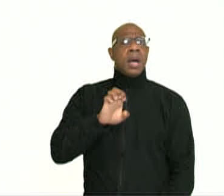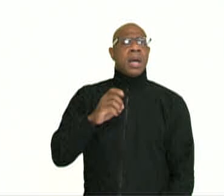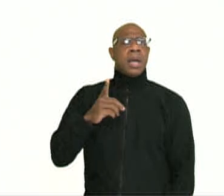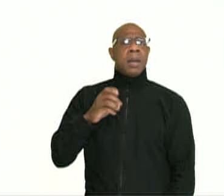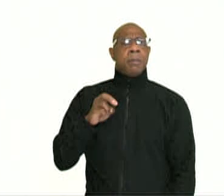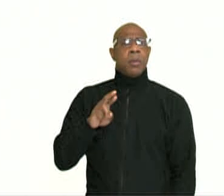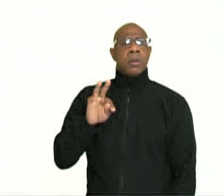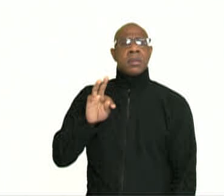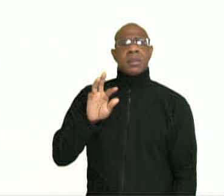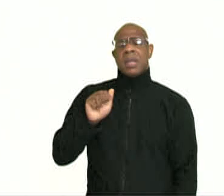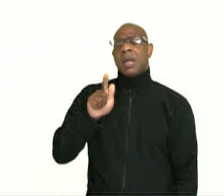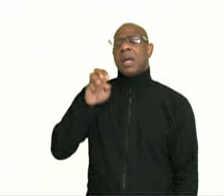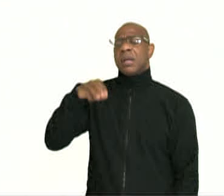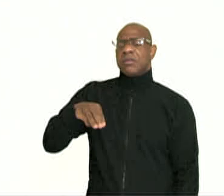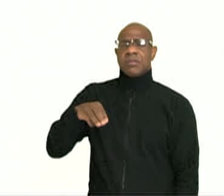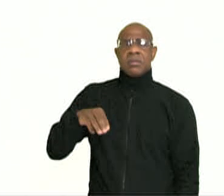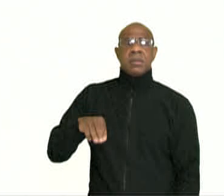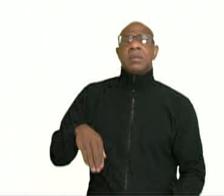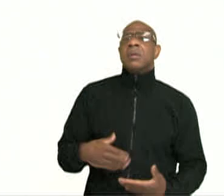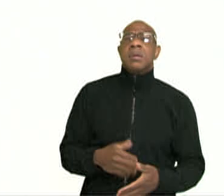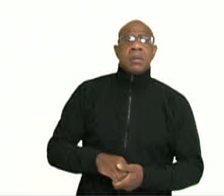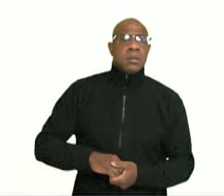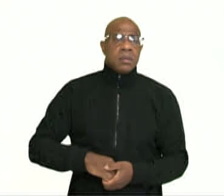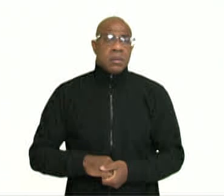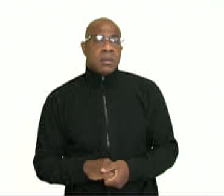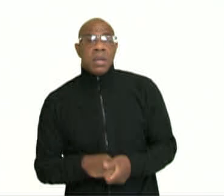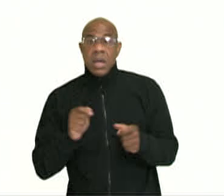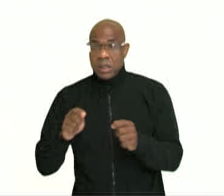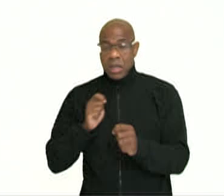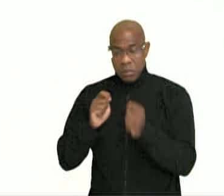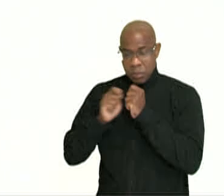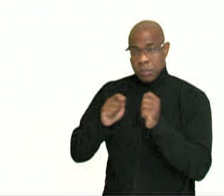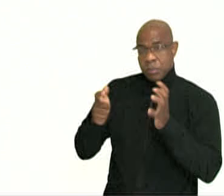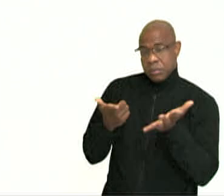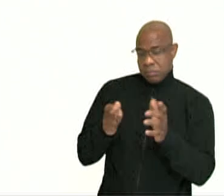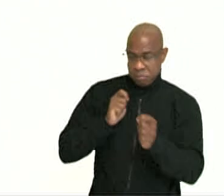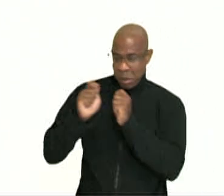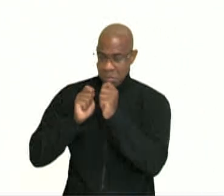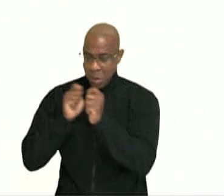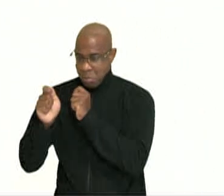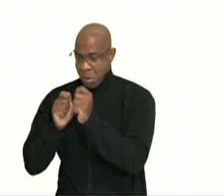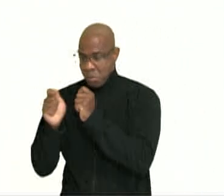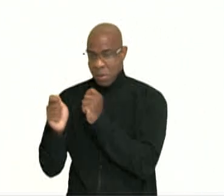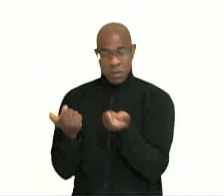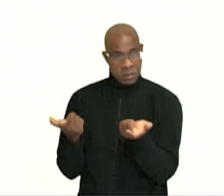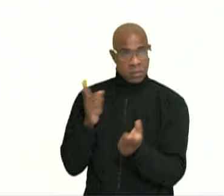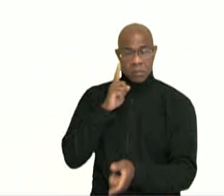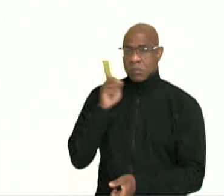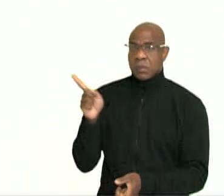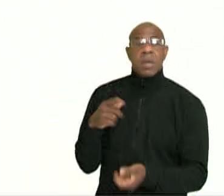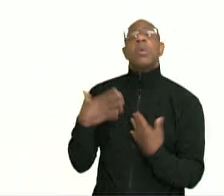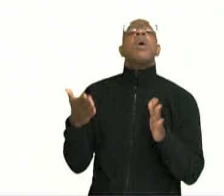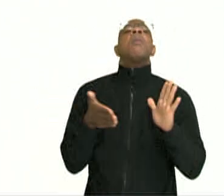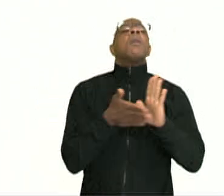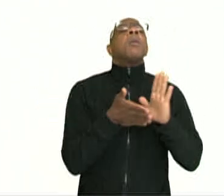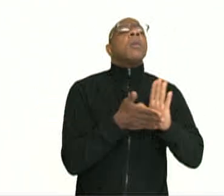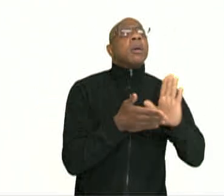reportagem, ela está vinculada a que atividade? Atividade jornalística. Por isso, apresenta que